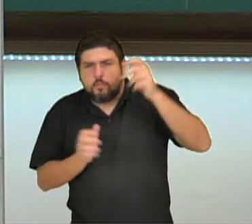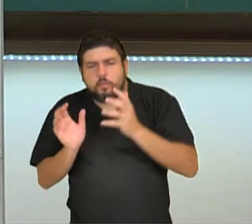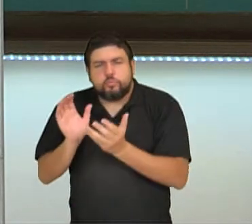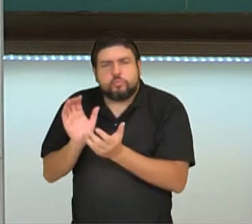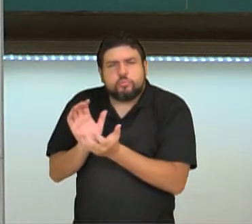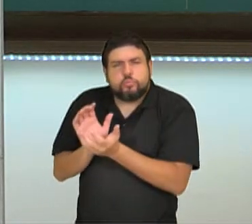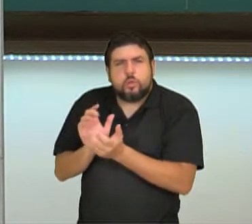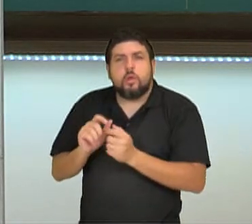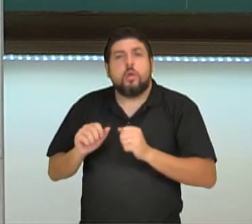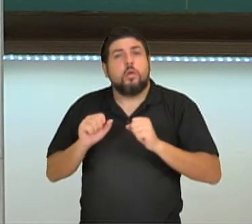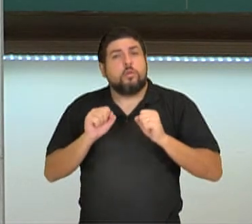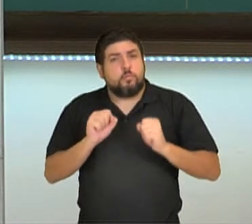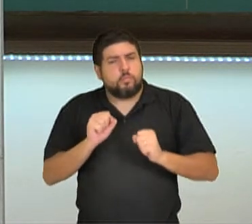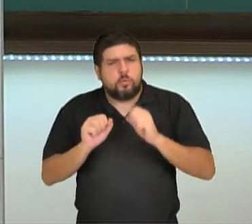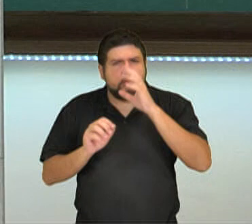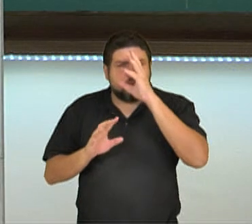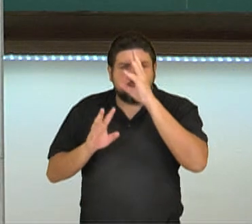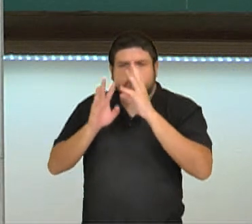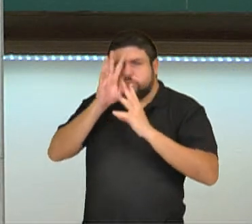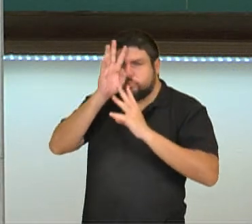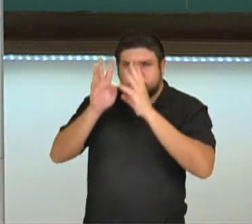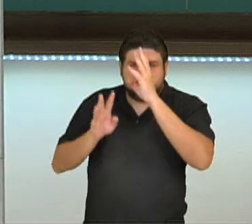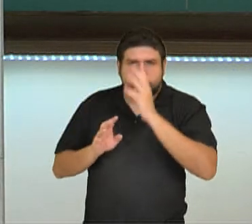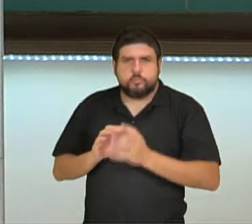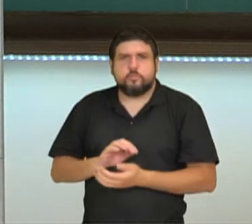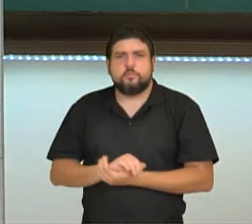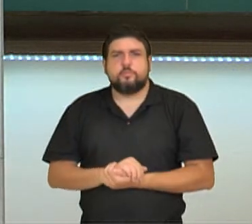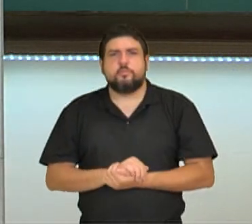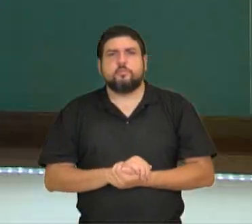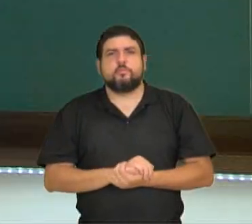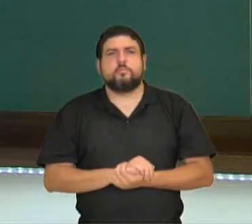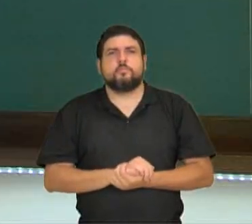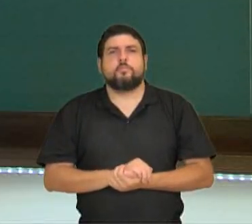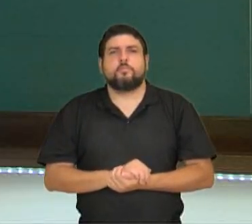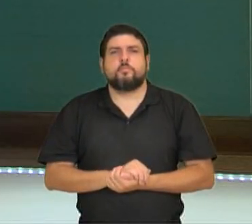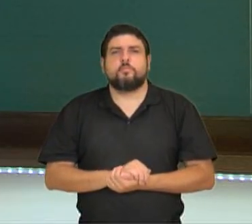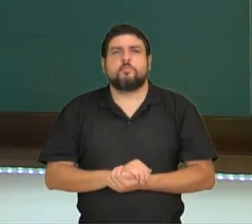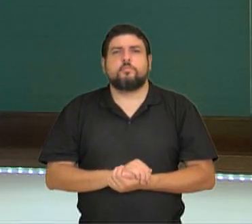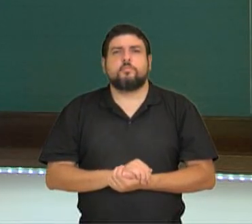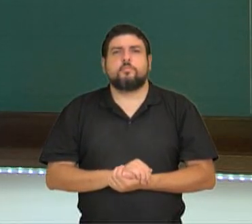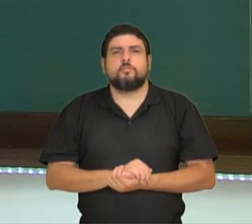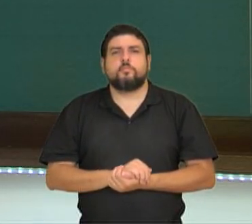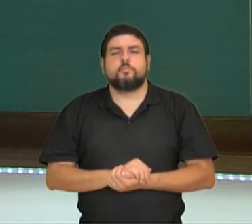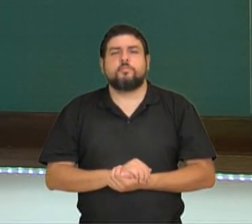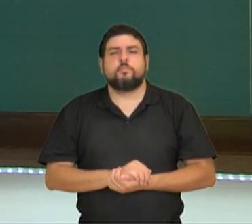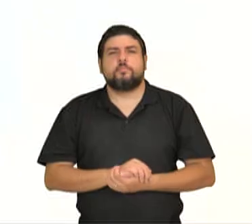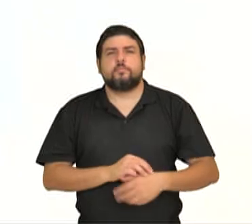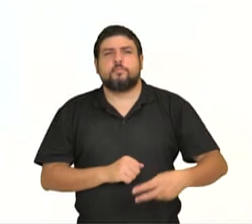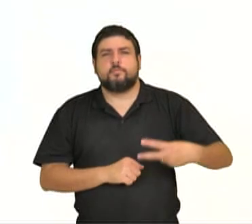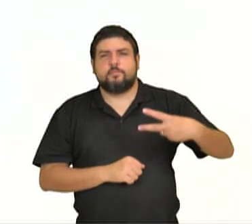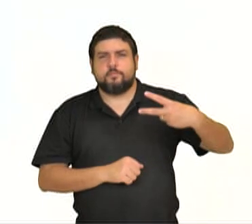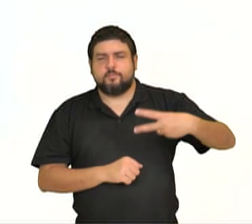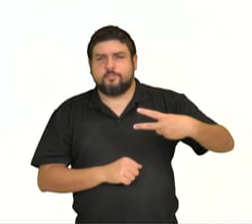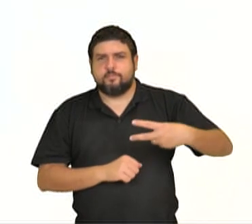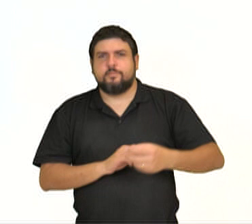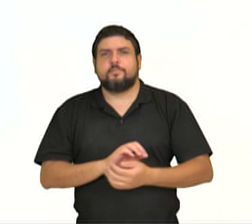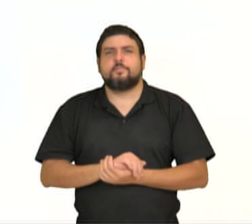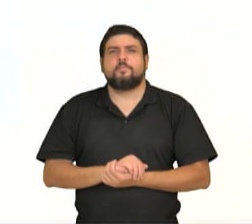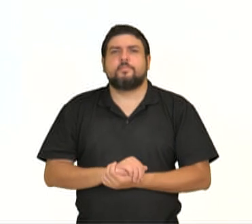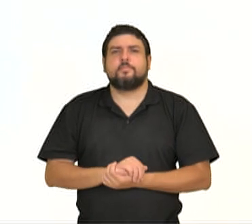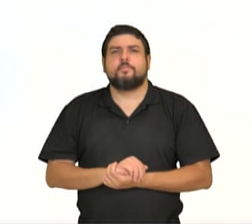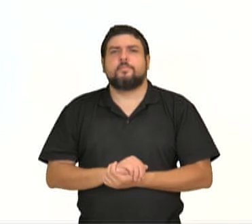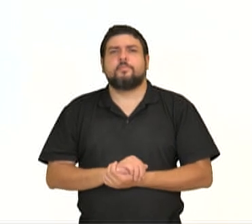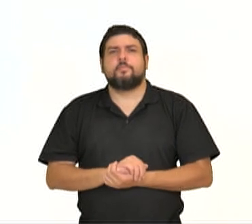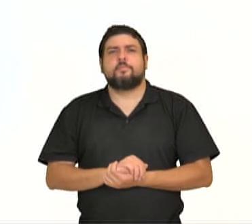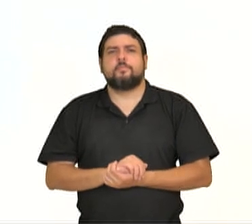trazer improvisos para dentro da roda, ok? Nosso segundo exercício, então. Quais são,